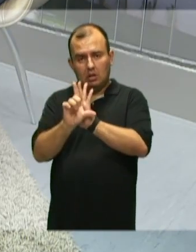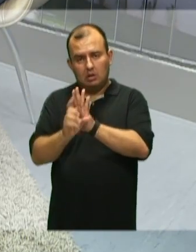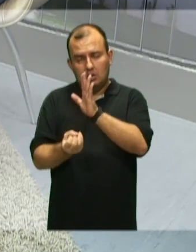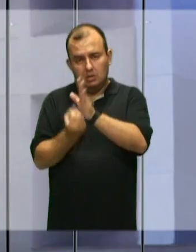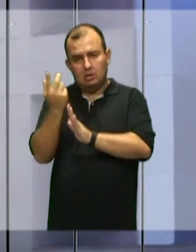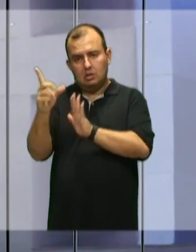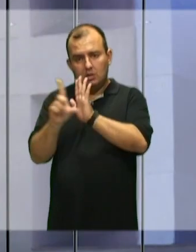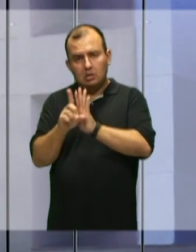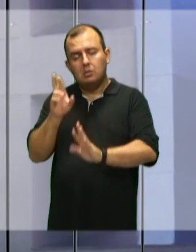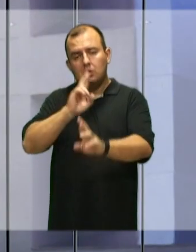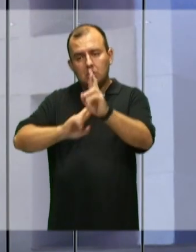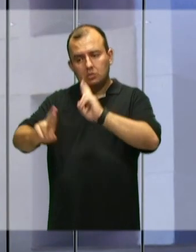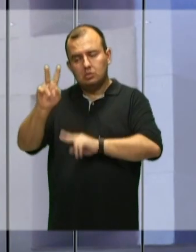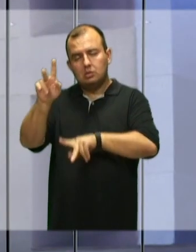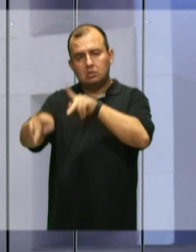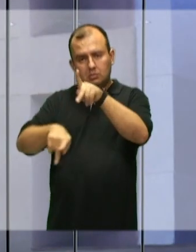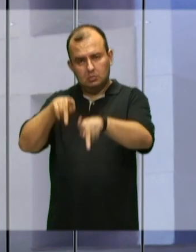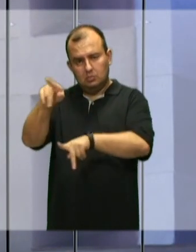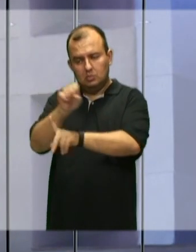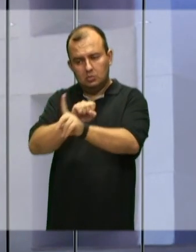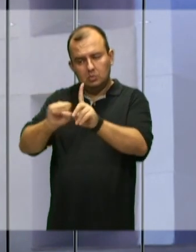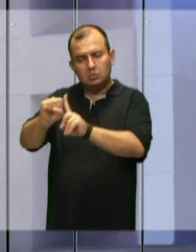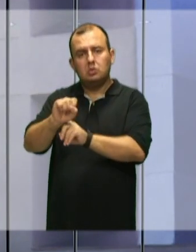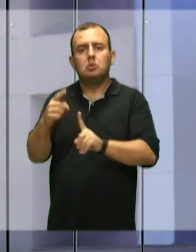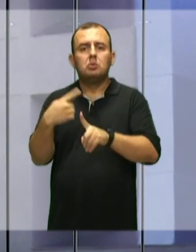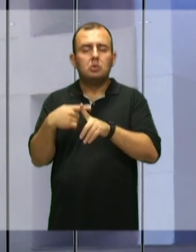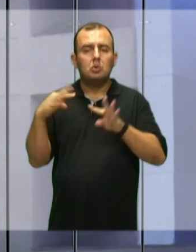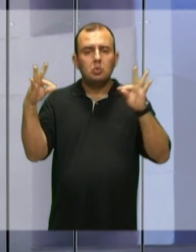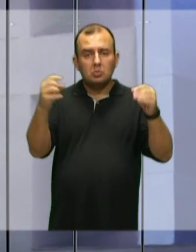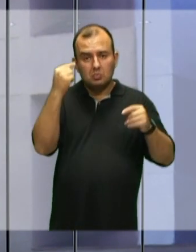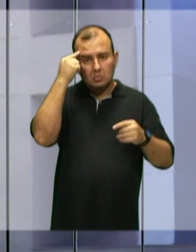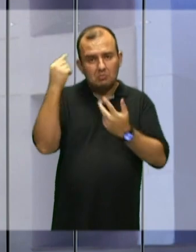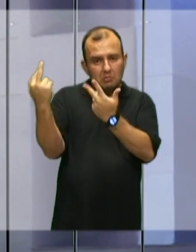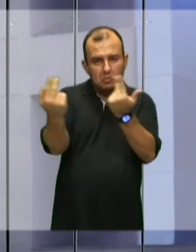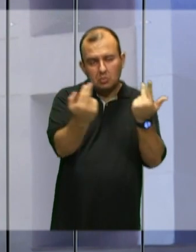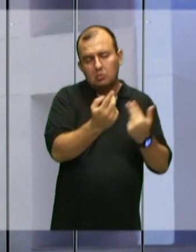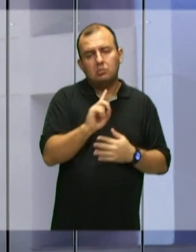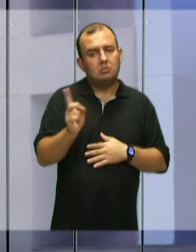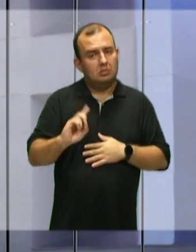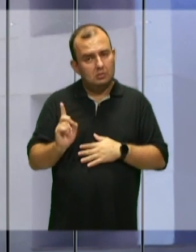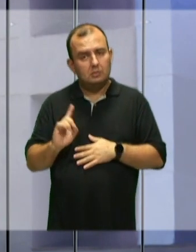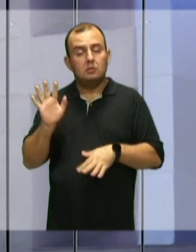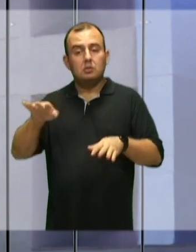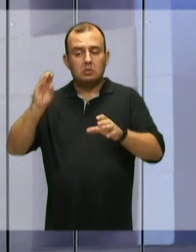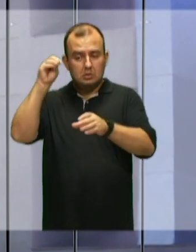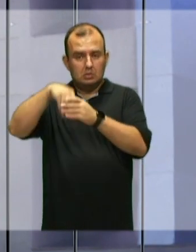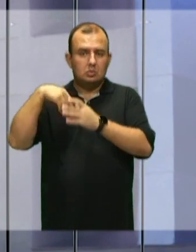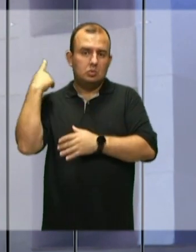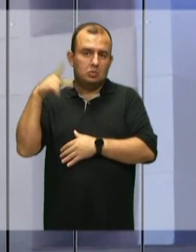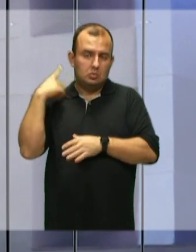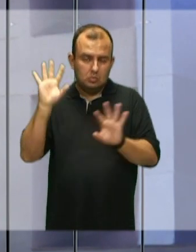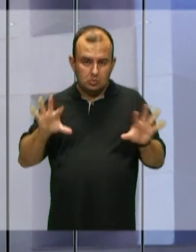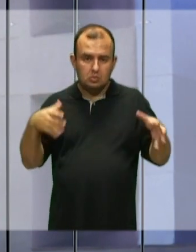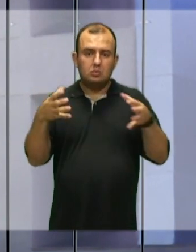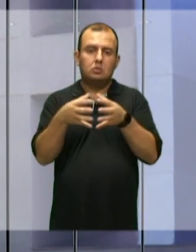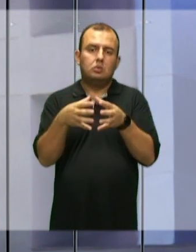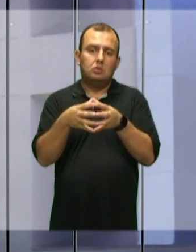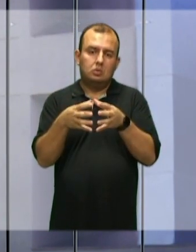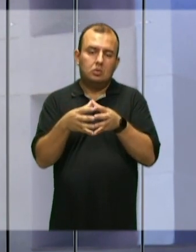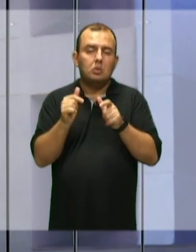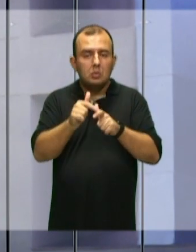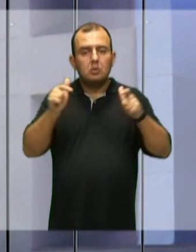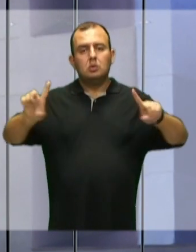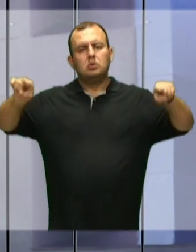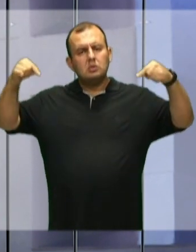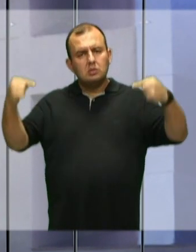para chegar ao resultado pra sociedade porque nem todo mundo pensa da mesma forma Então dentro da política da política coletiva o maior